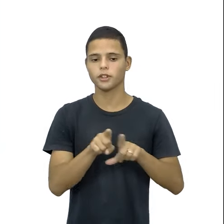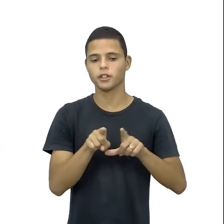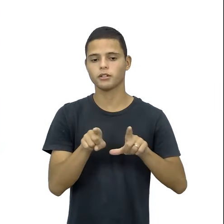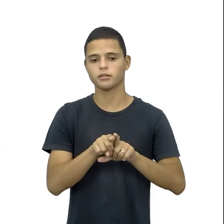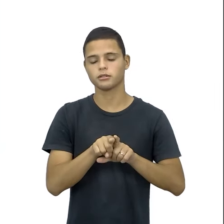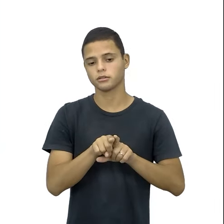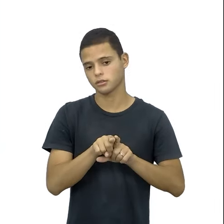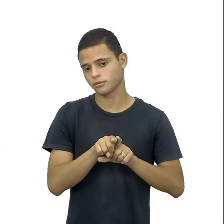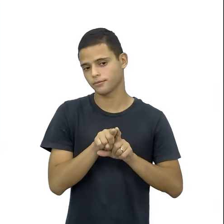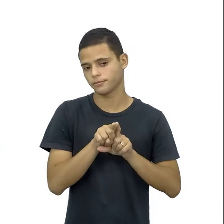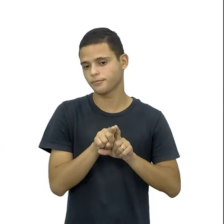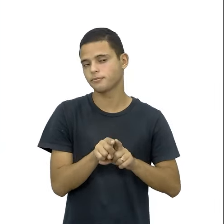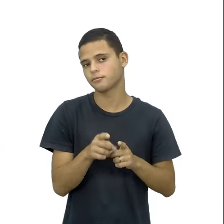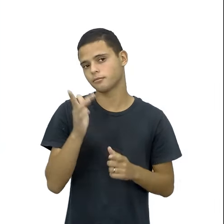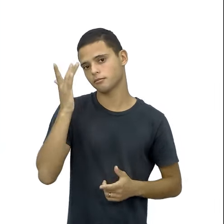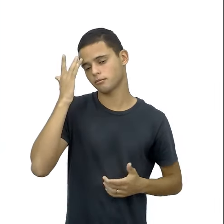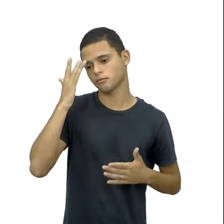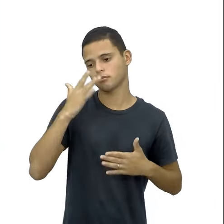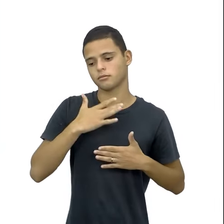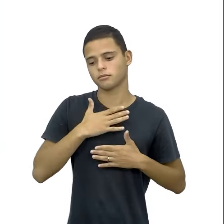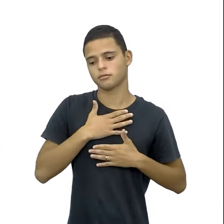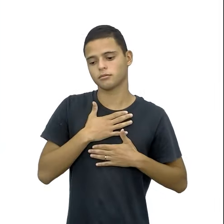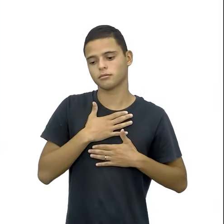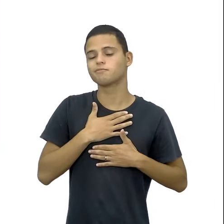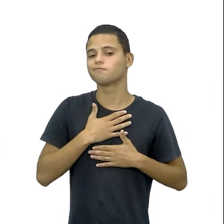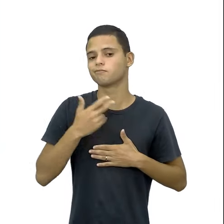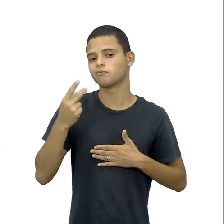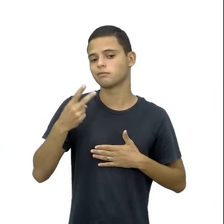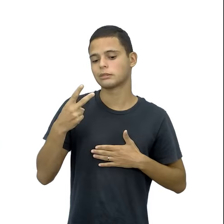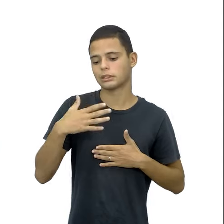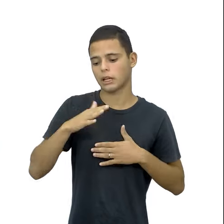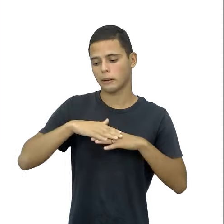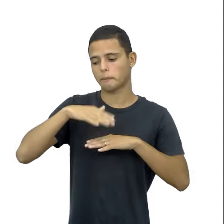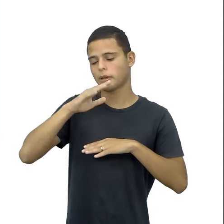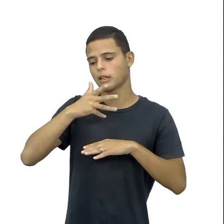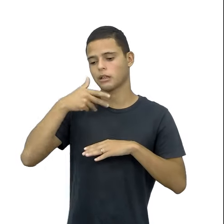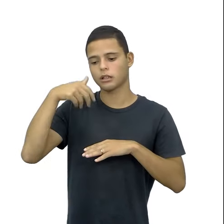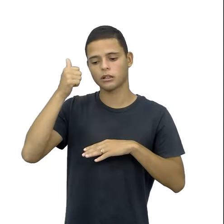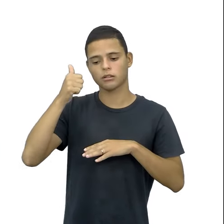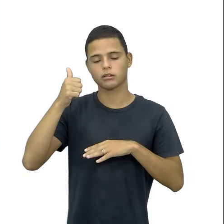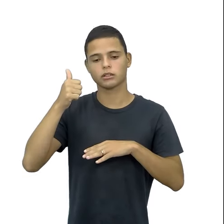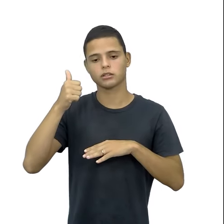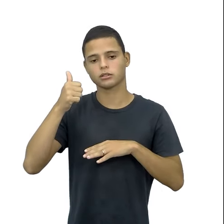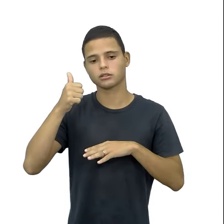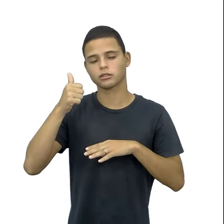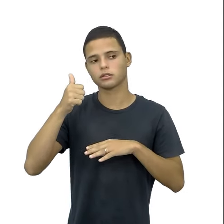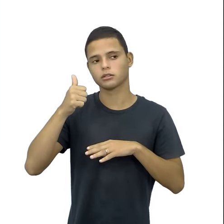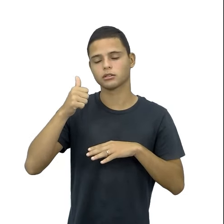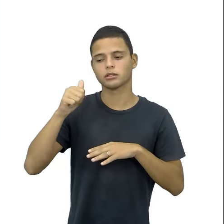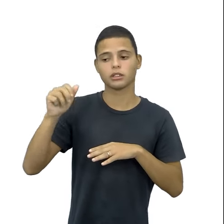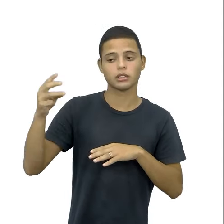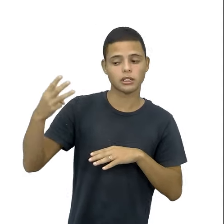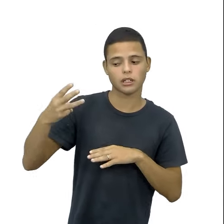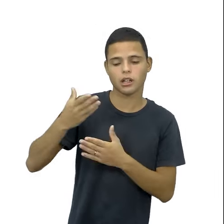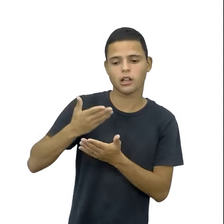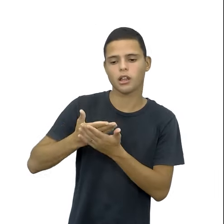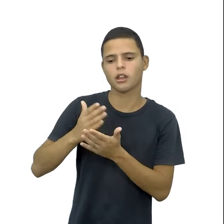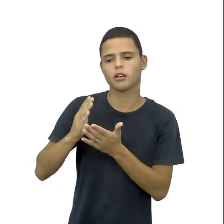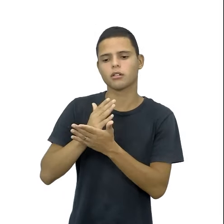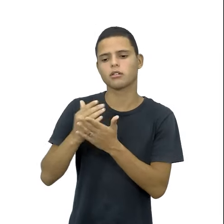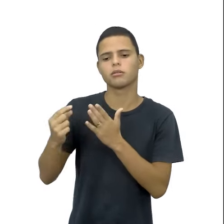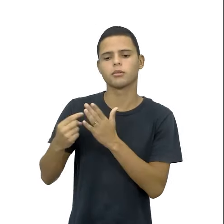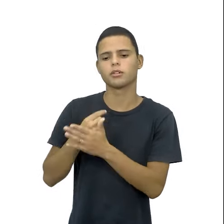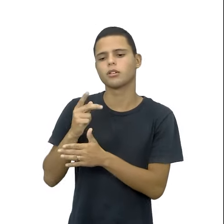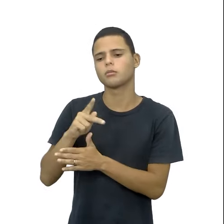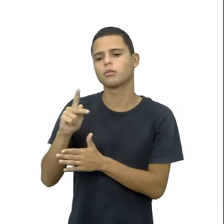os estudantes também. Na segunda aula foi um pouco melhor. Na terceira aula, ele já até me pergunta, professora, hoje